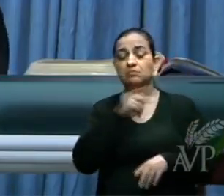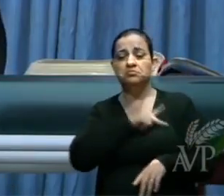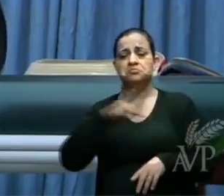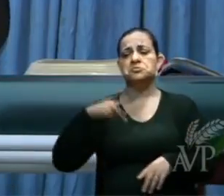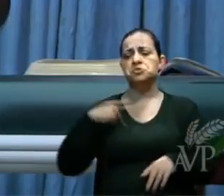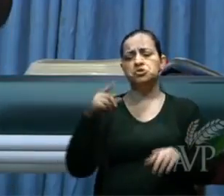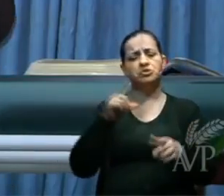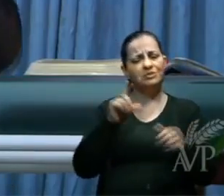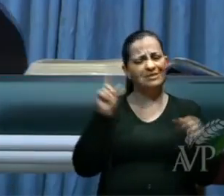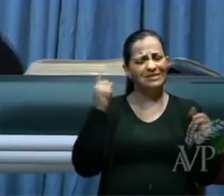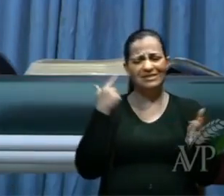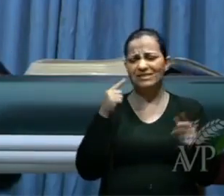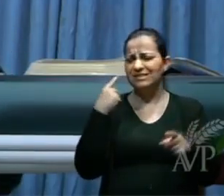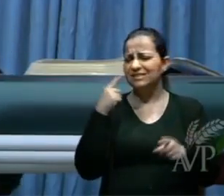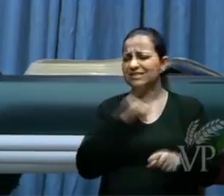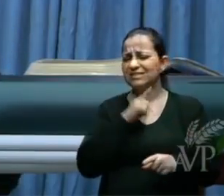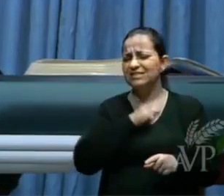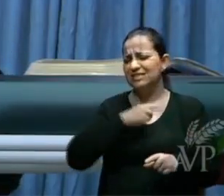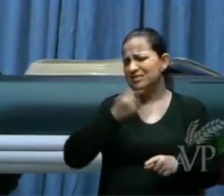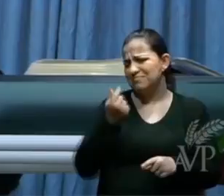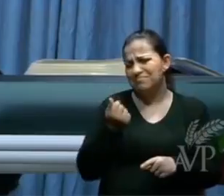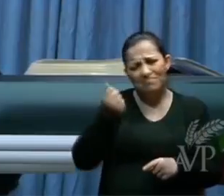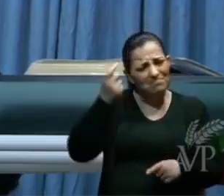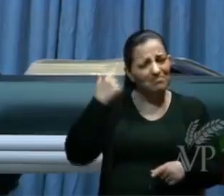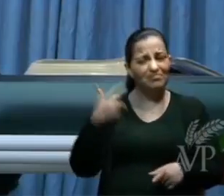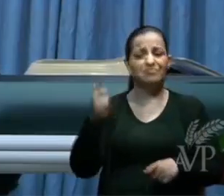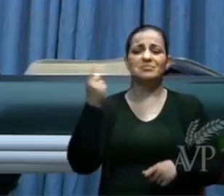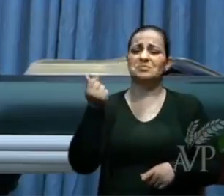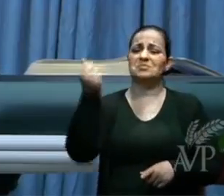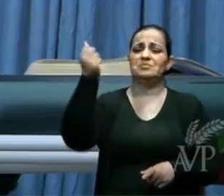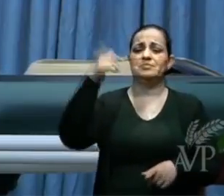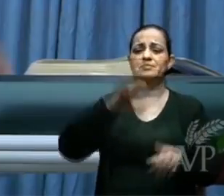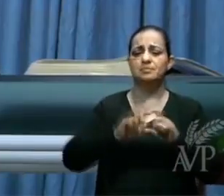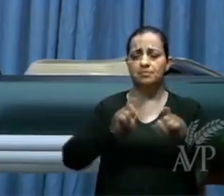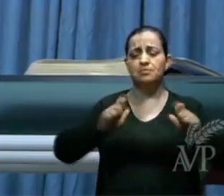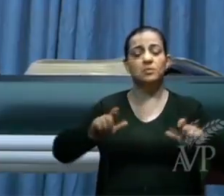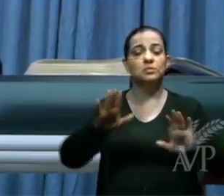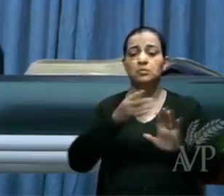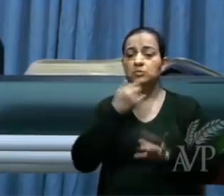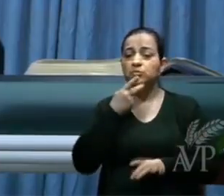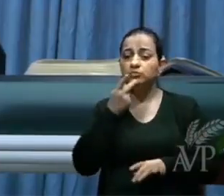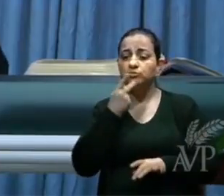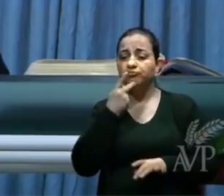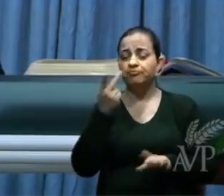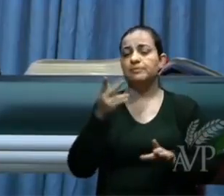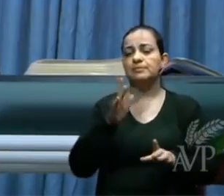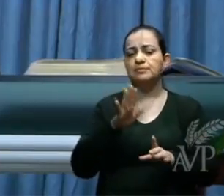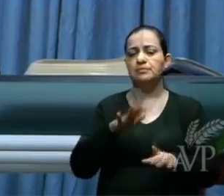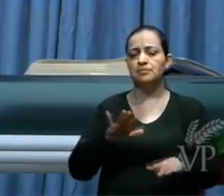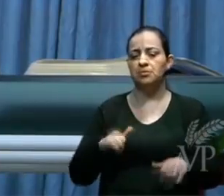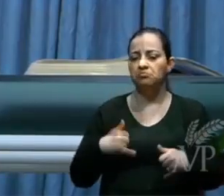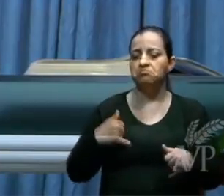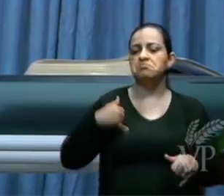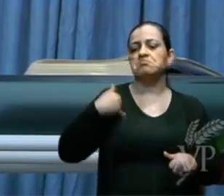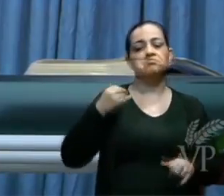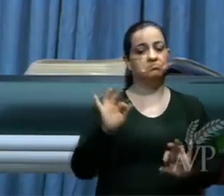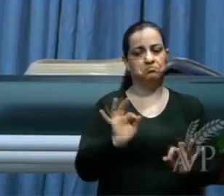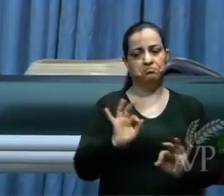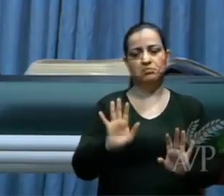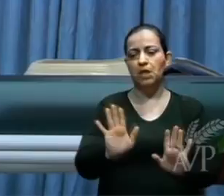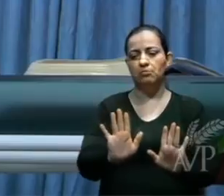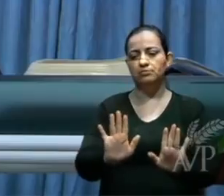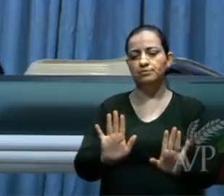muitas vezes mais recursos do que nós não digo isso praga pra purgar voar